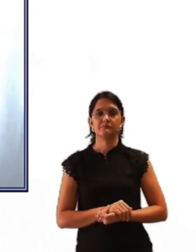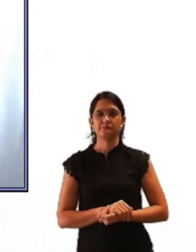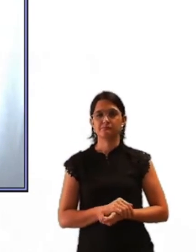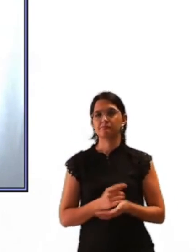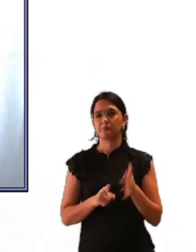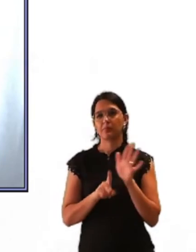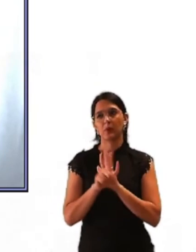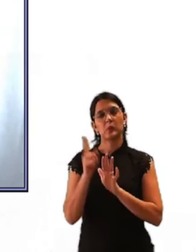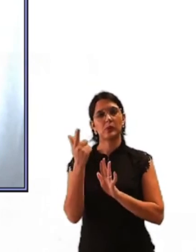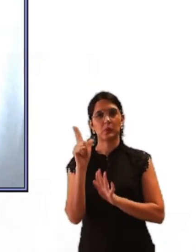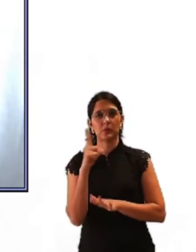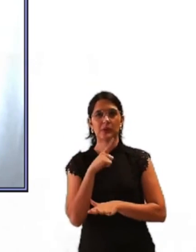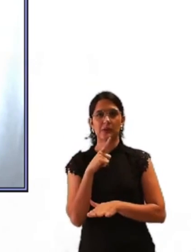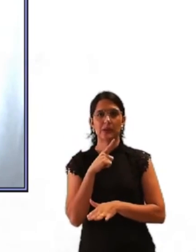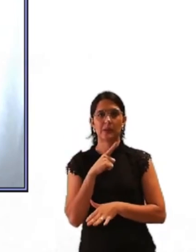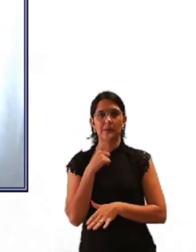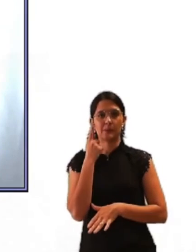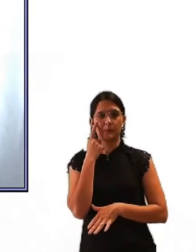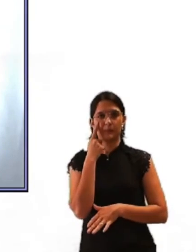alguma pergunta aqui.